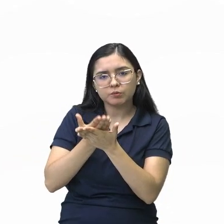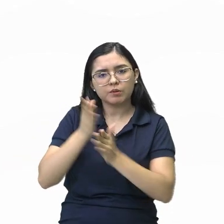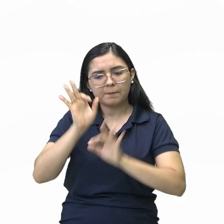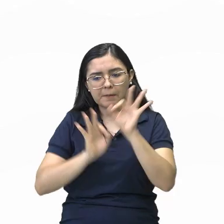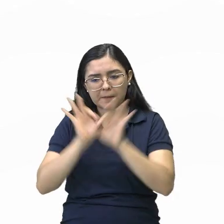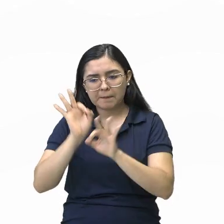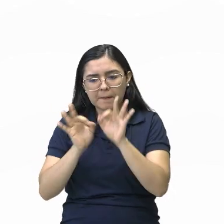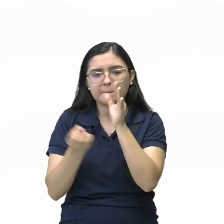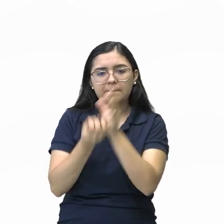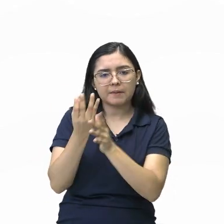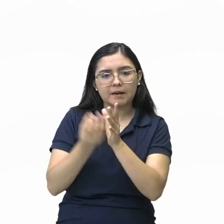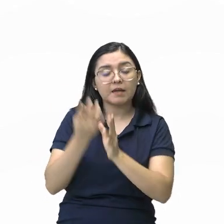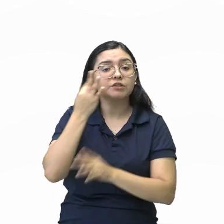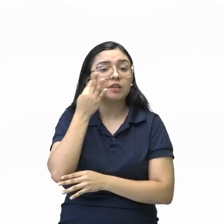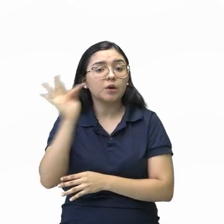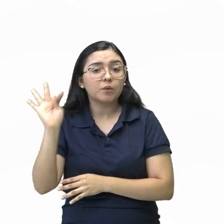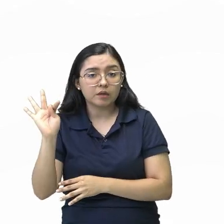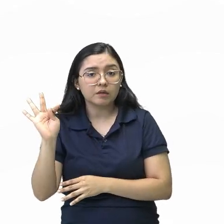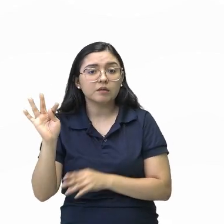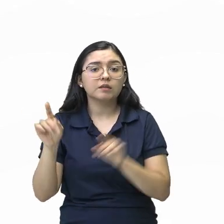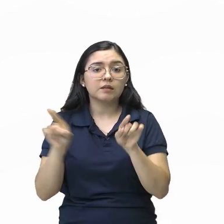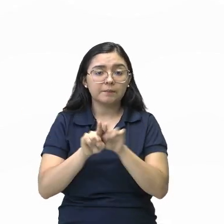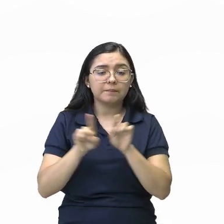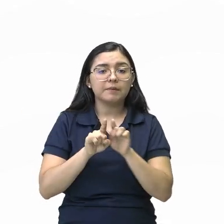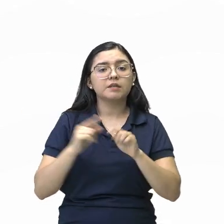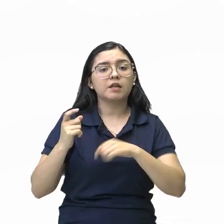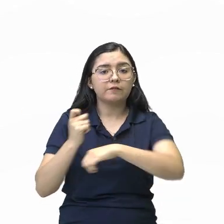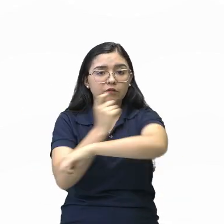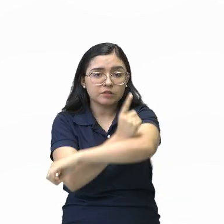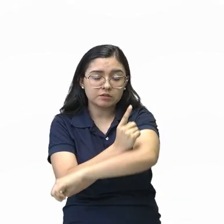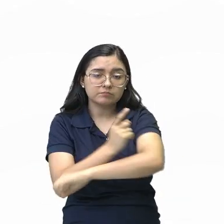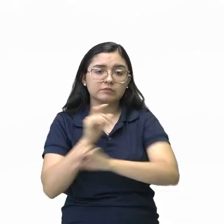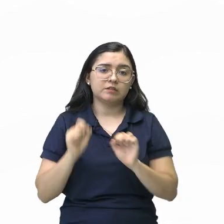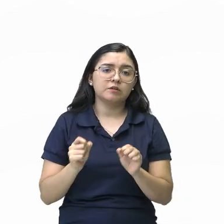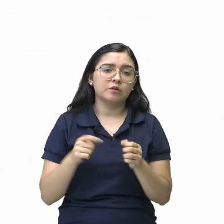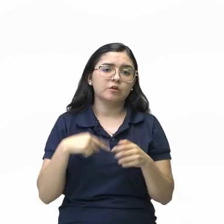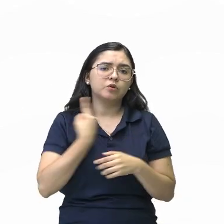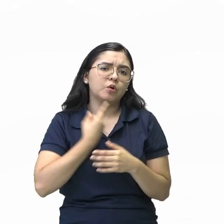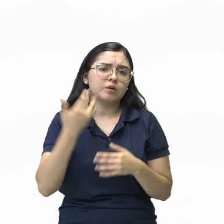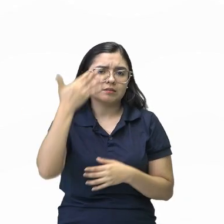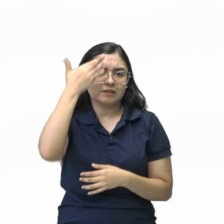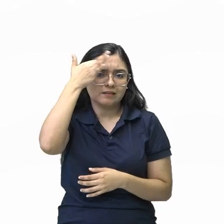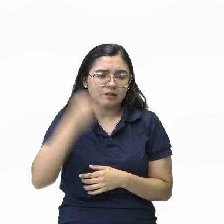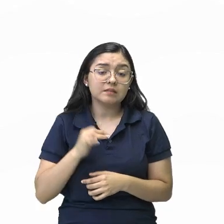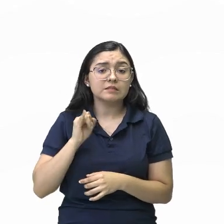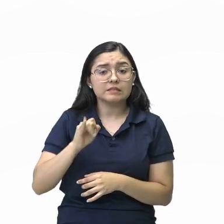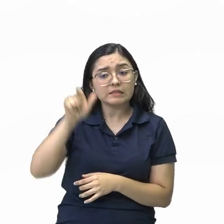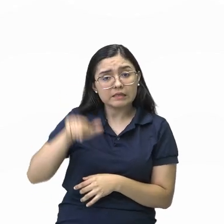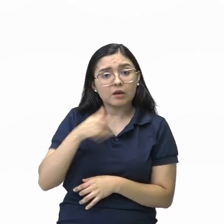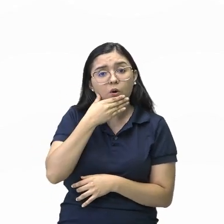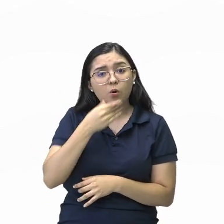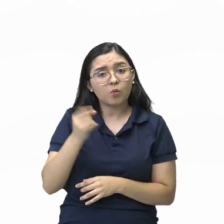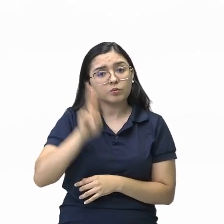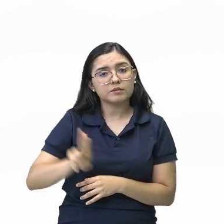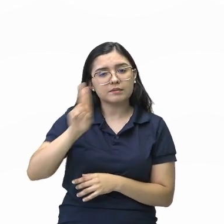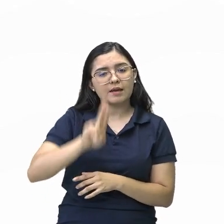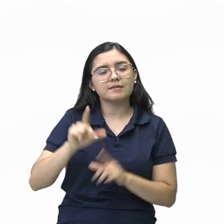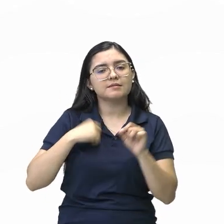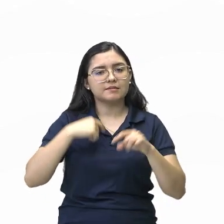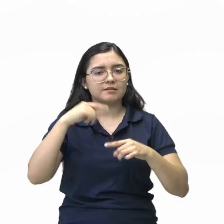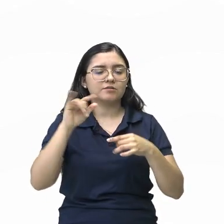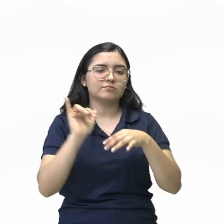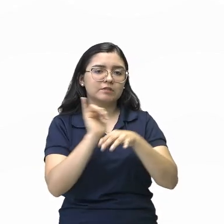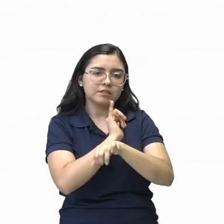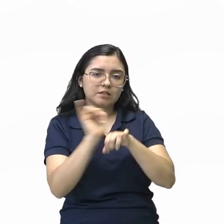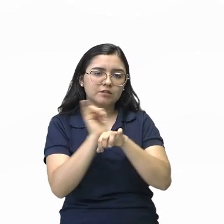formular as teorias evolutivas da forma como a gente entenderia se ele utilizasse essas ferramentas hoje